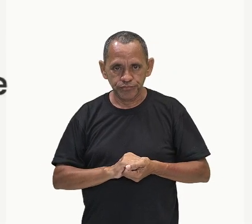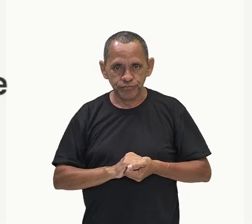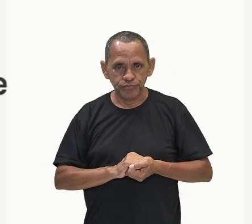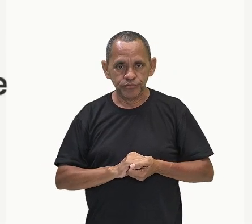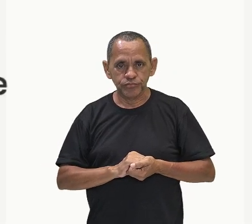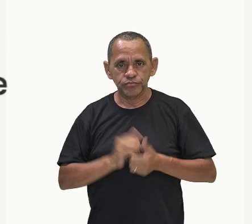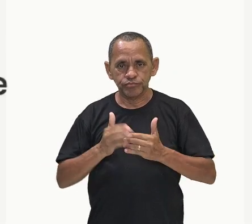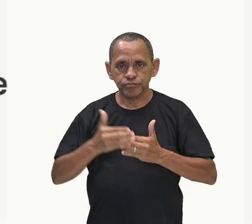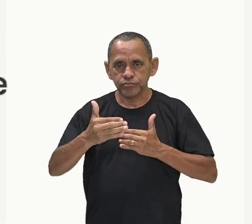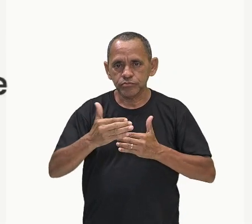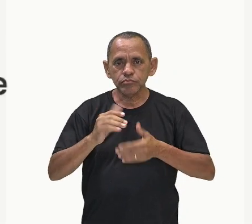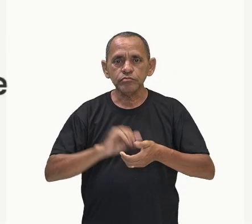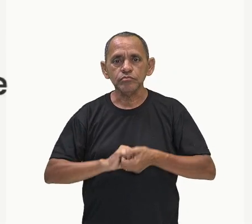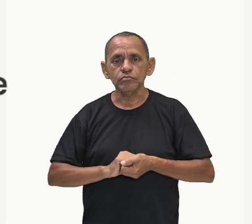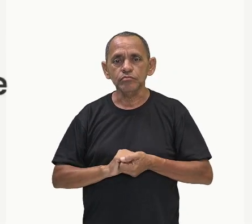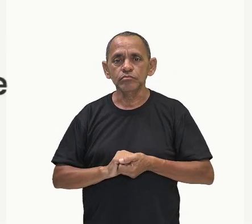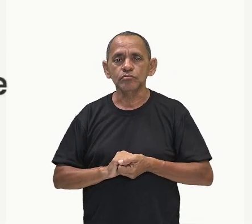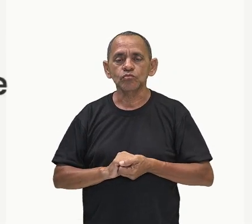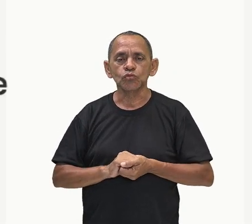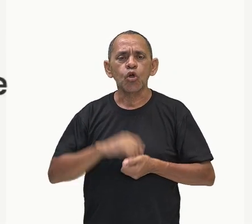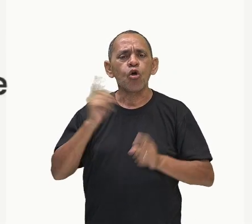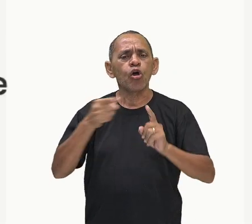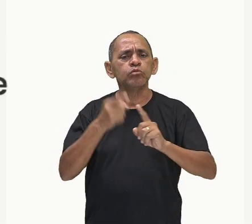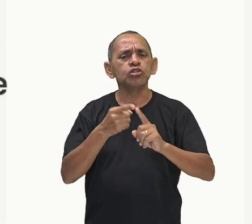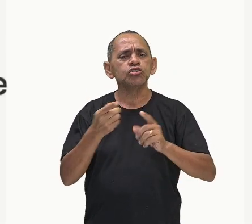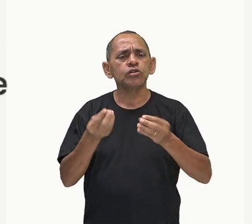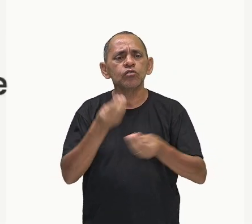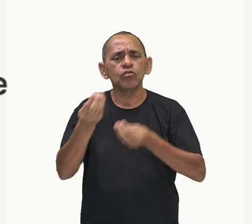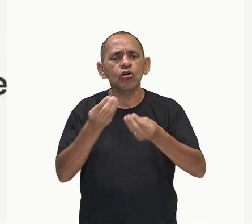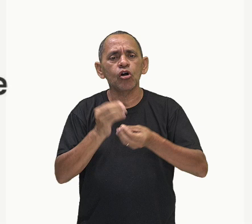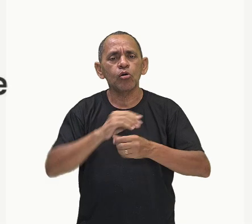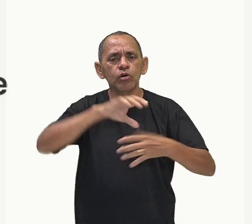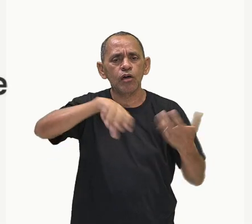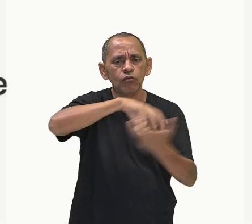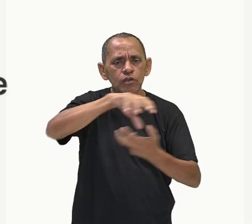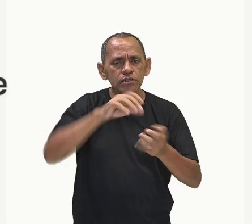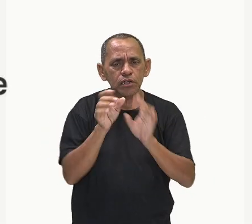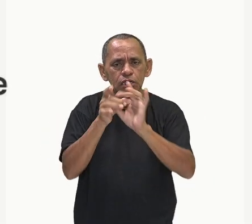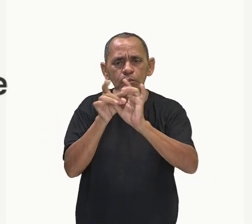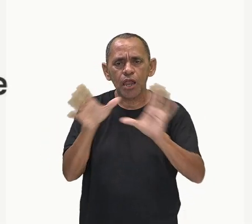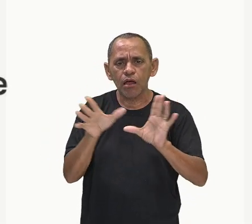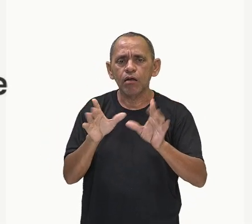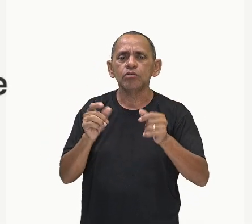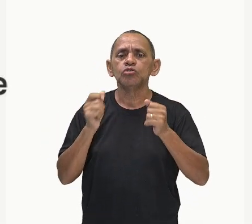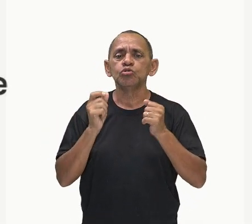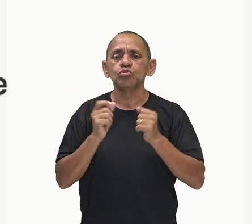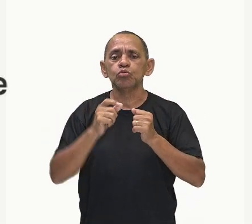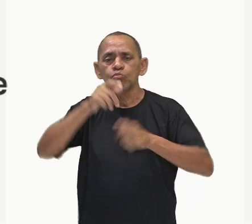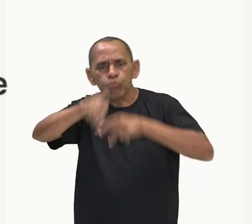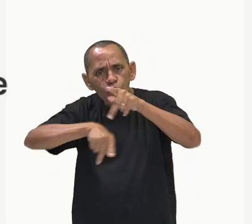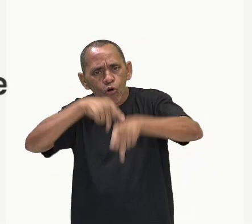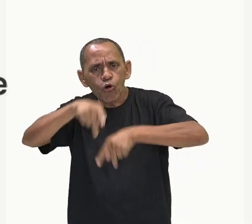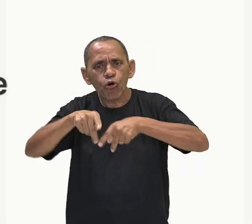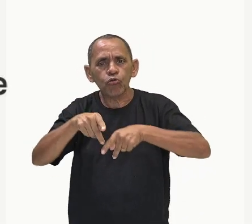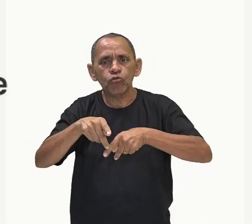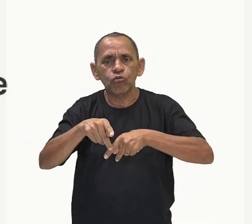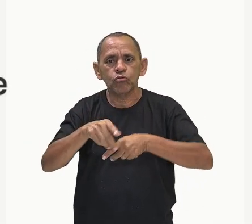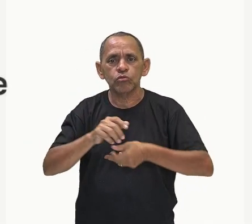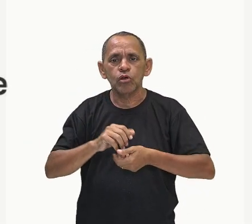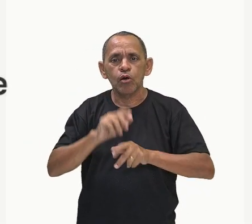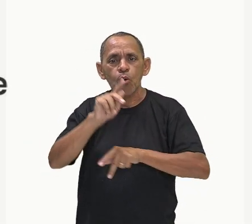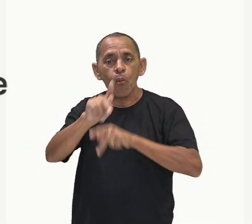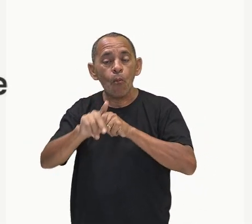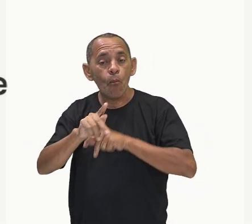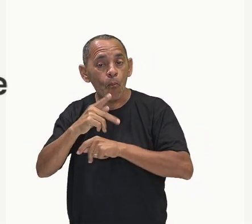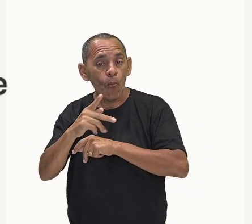lá, gente. Vamos ver como eram os objetivos da Revolução Liberal do Porto. O objetivo da Revolução Liberal do Porto foram os seguintes: